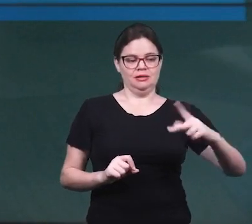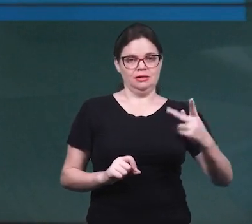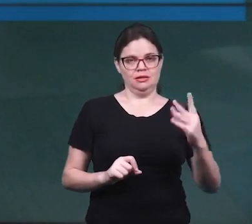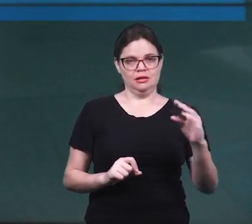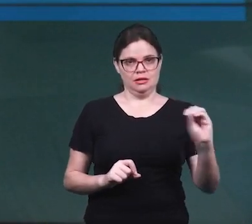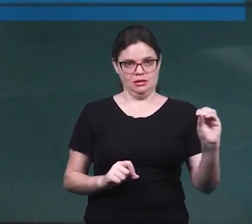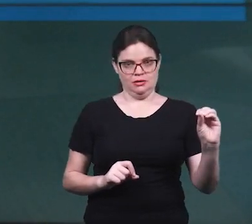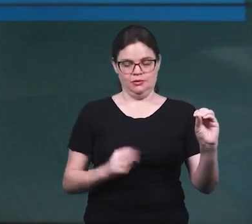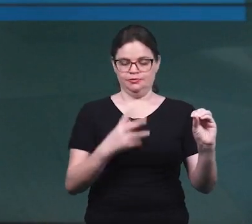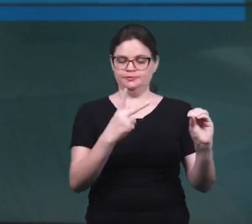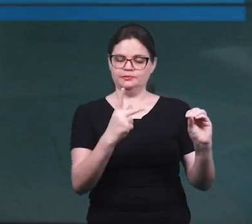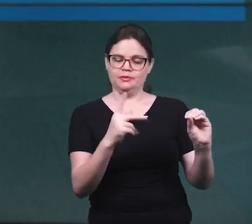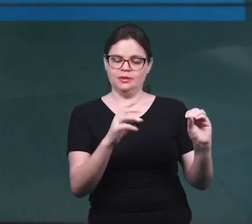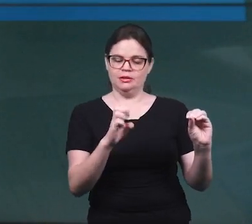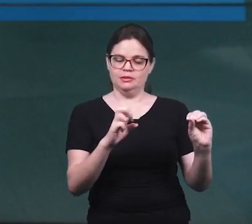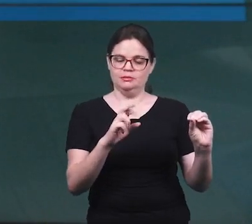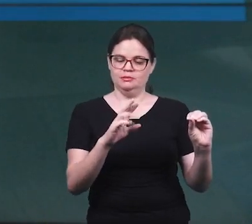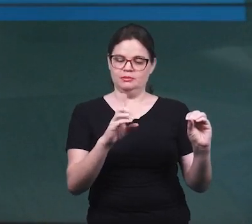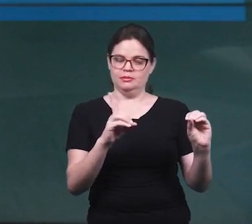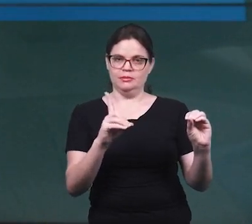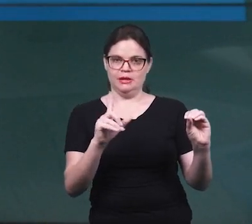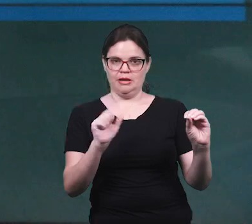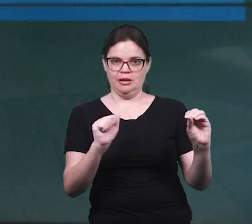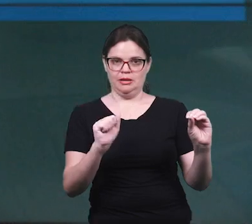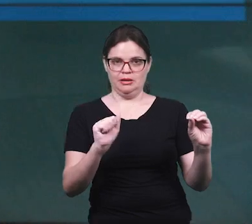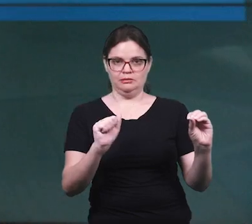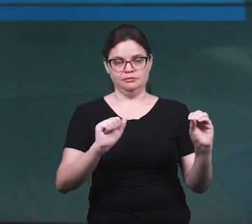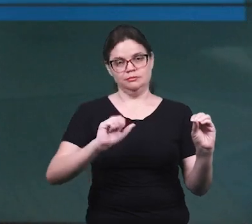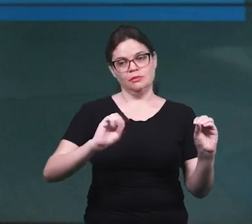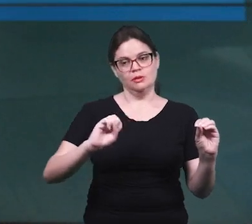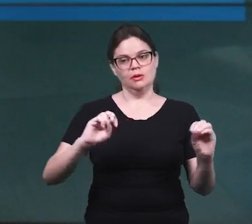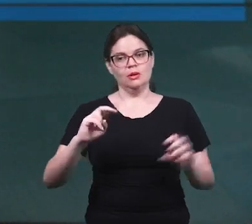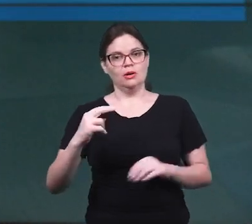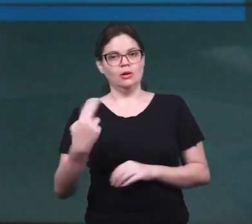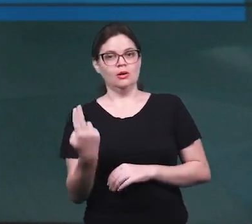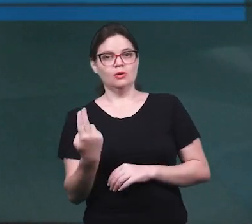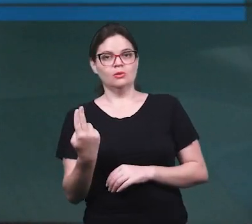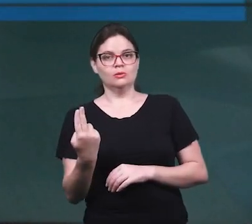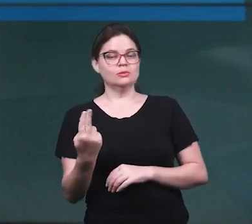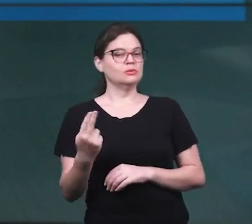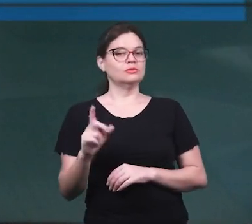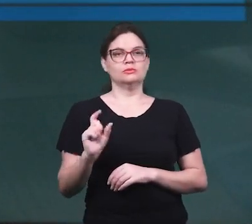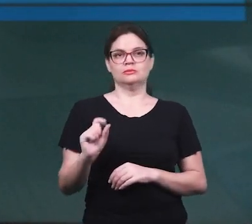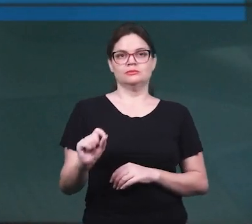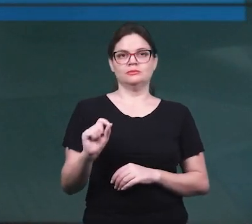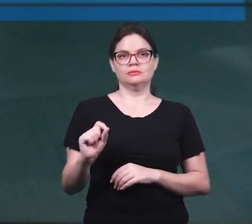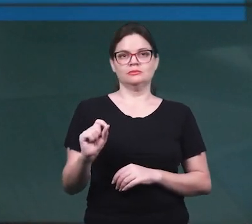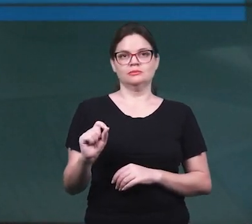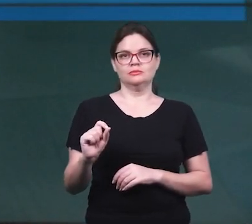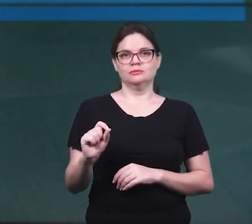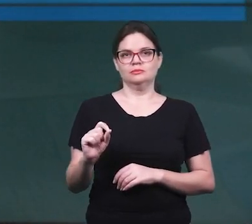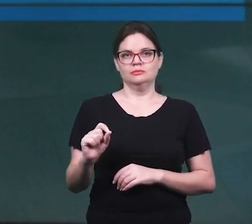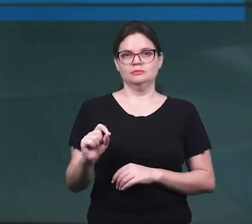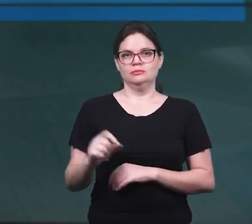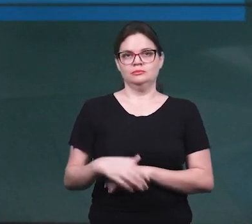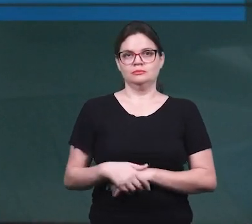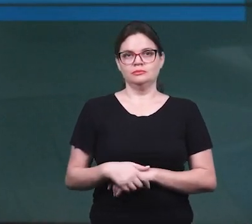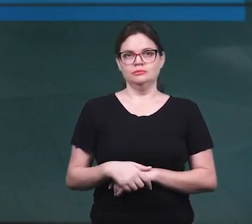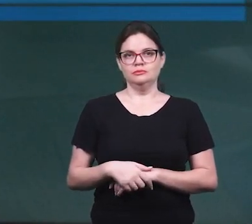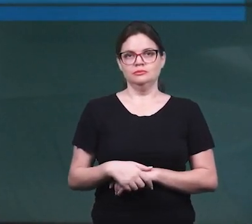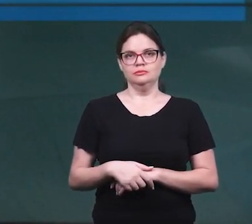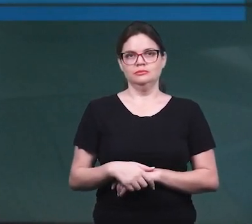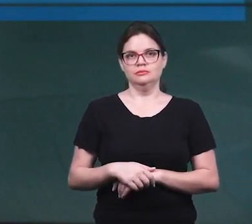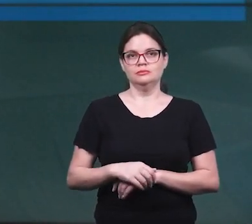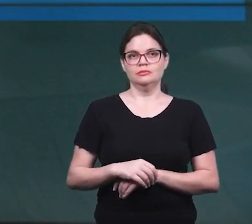perda, né? Ou, nesse caso, quando você tem o ganho, a